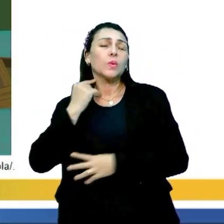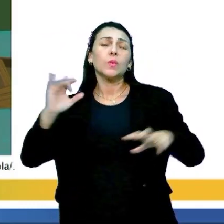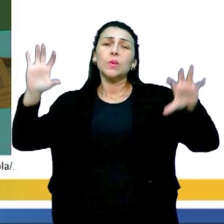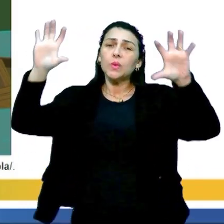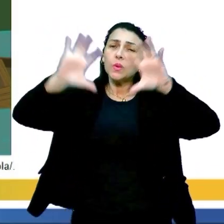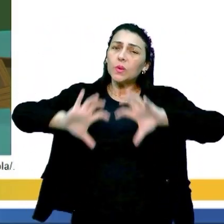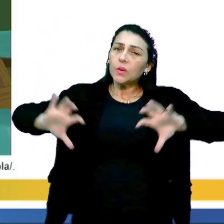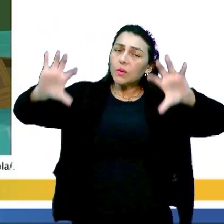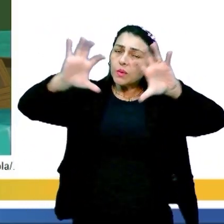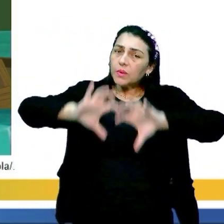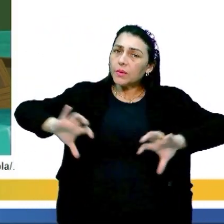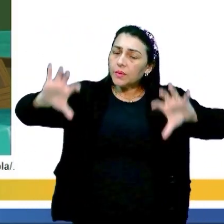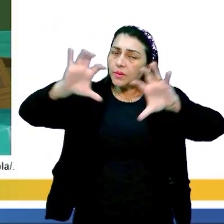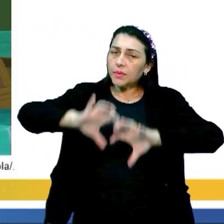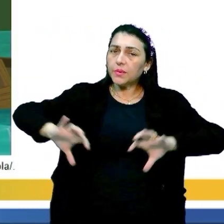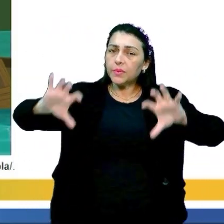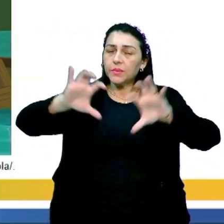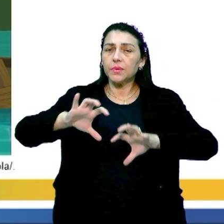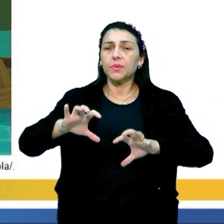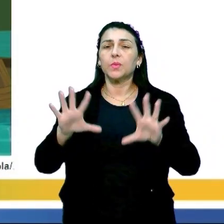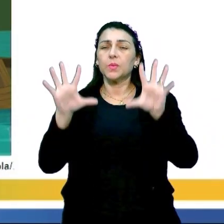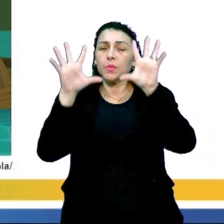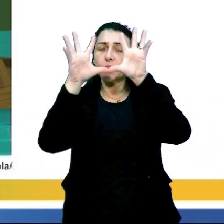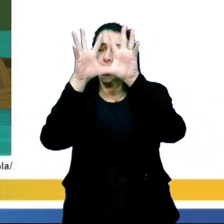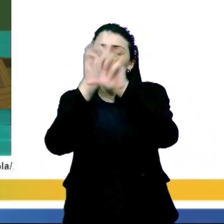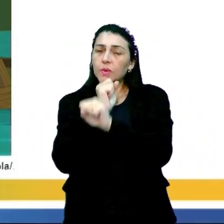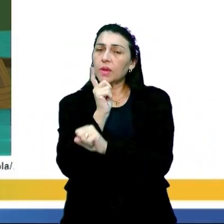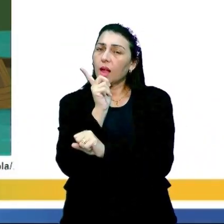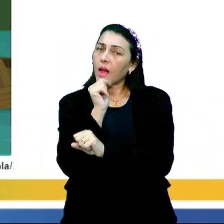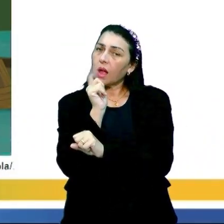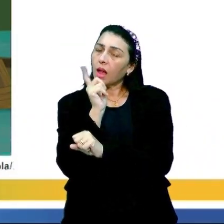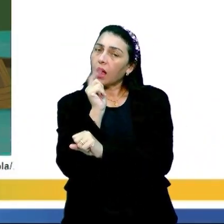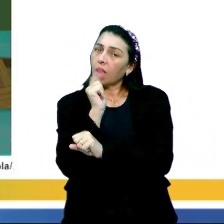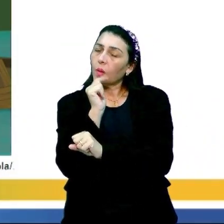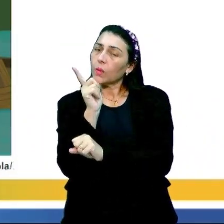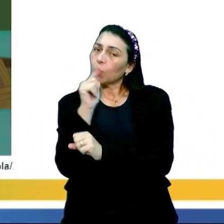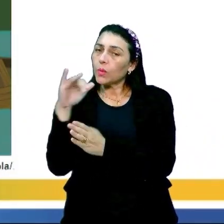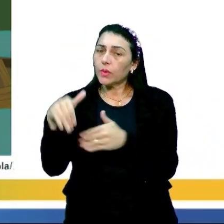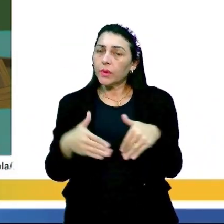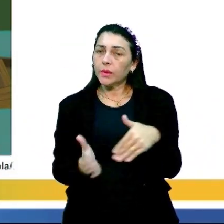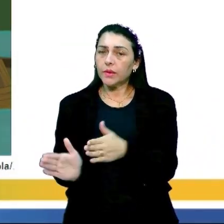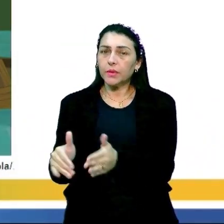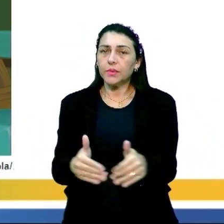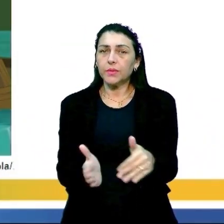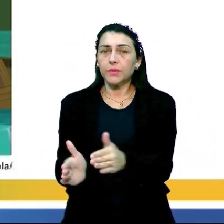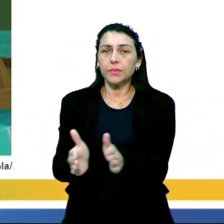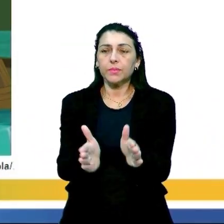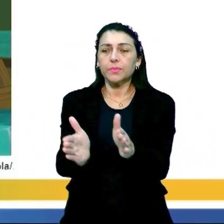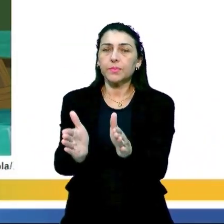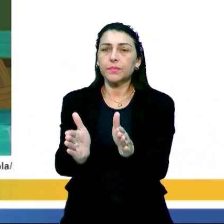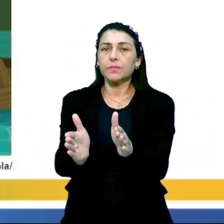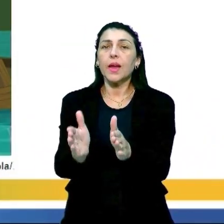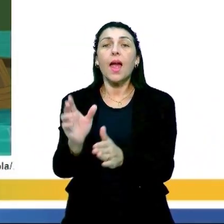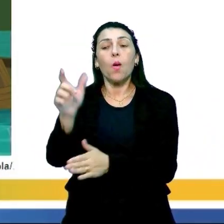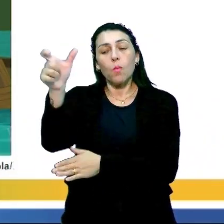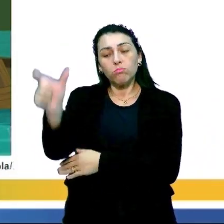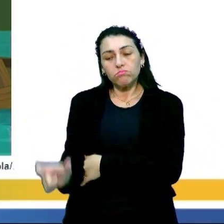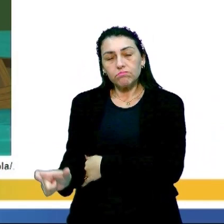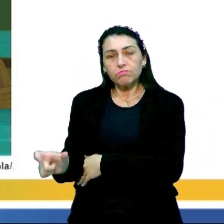está provocando o escurecimento da água desse rio, é o ser